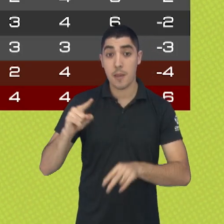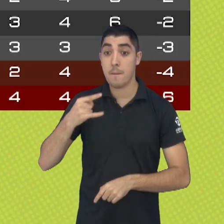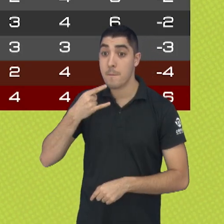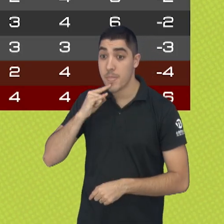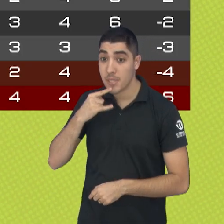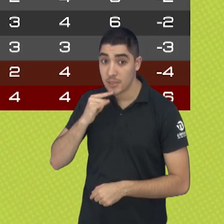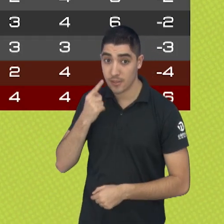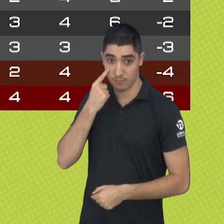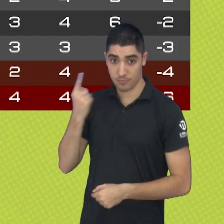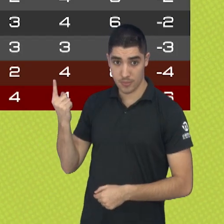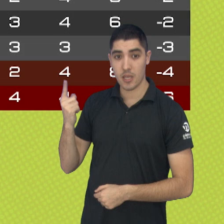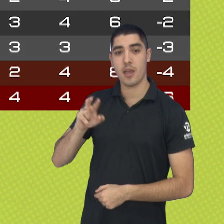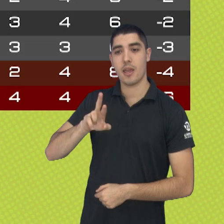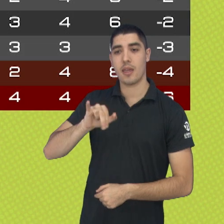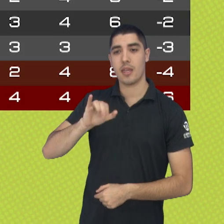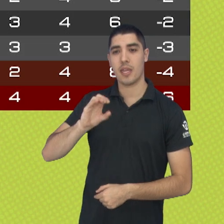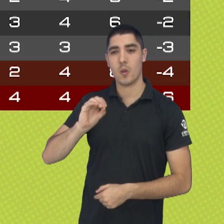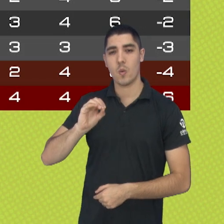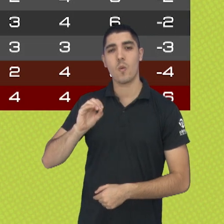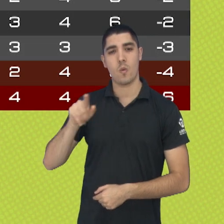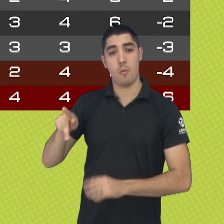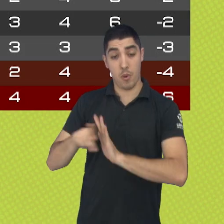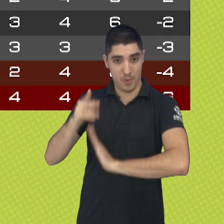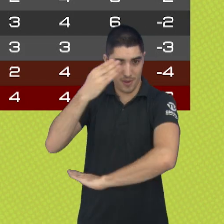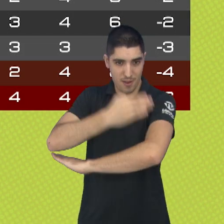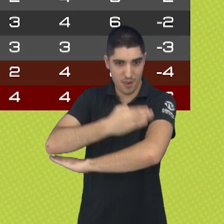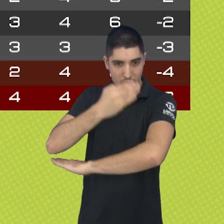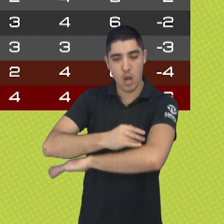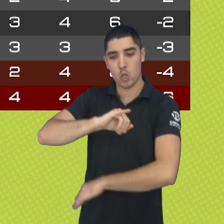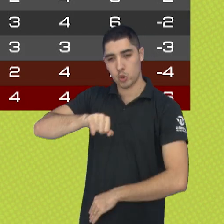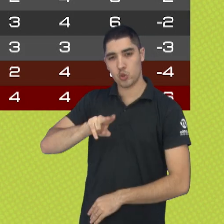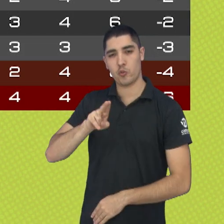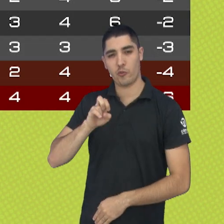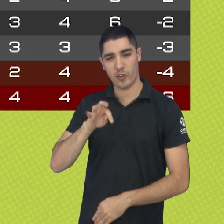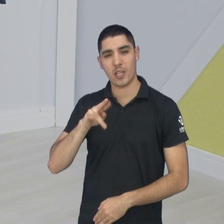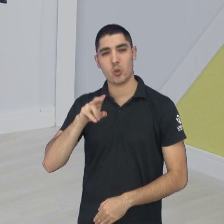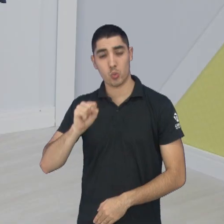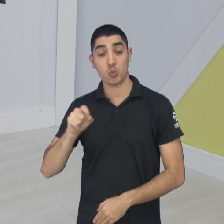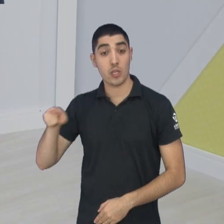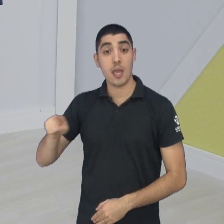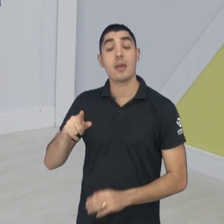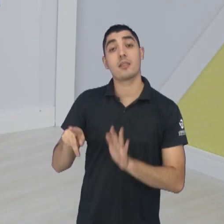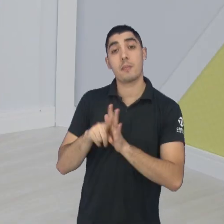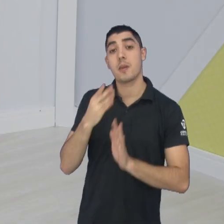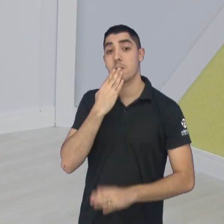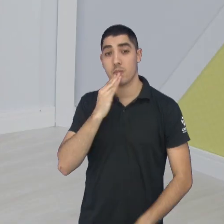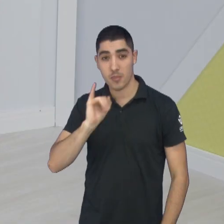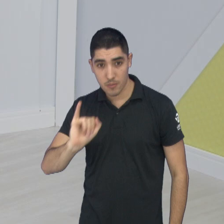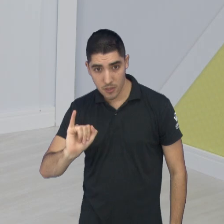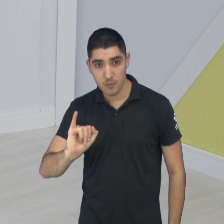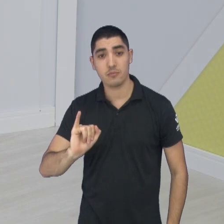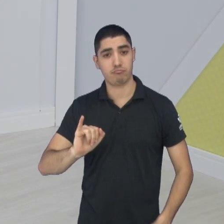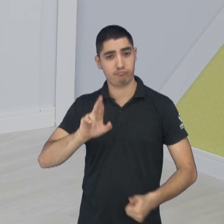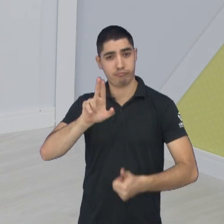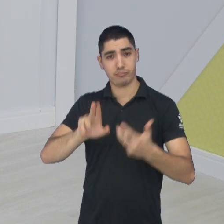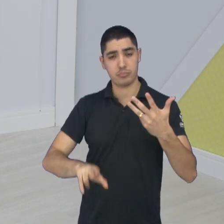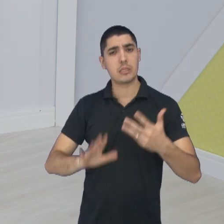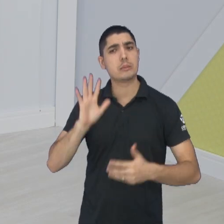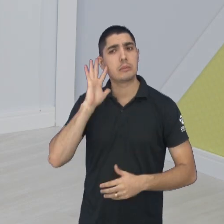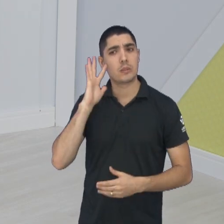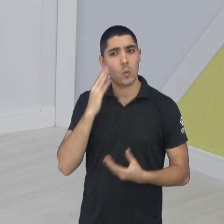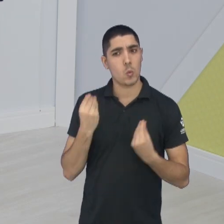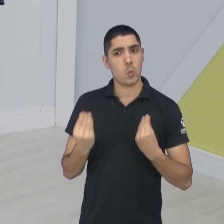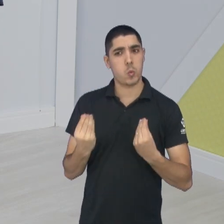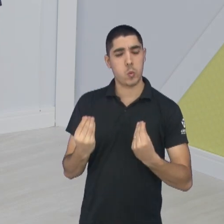José, Rio Claro, Juventus, Primavera, estariam rebaixados hoje, Comercial e Monte Azul. Imagina o Comercial de Ribeirão Preto, Série A3, hein? Que coisa, faz